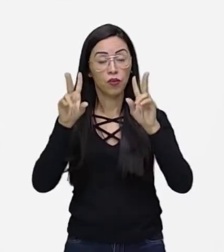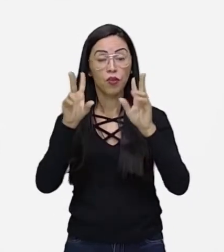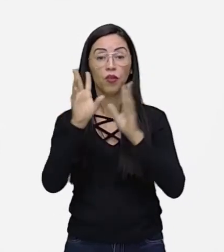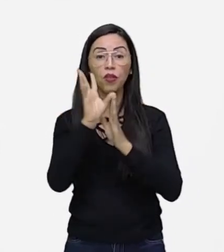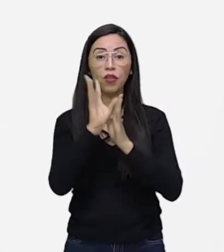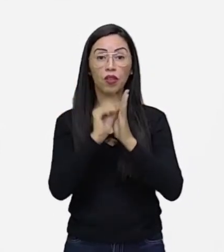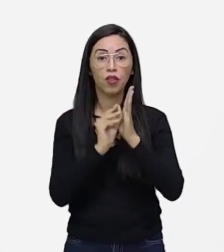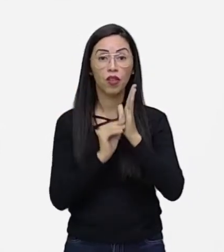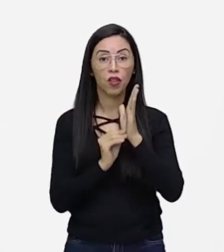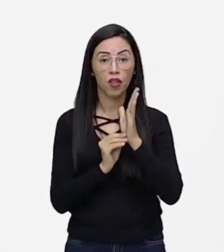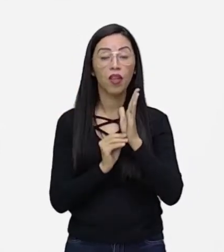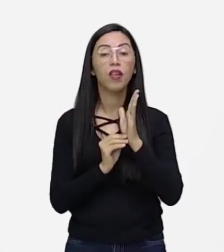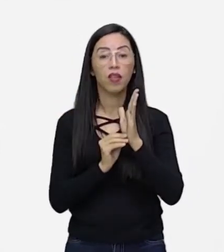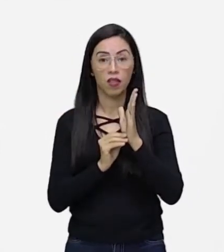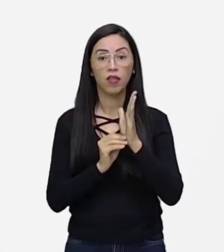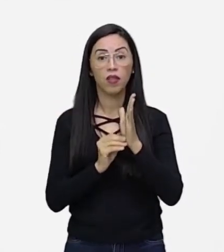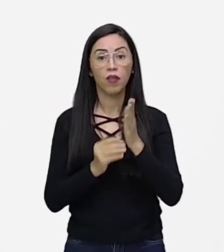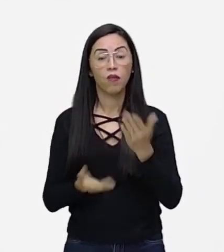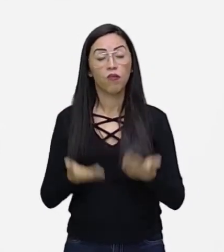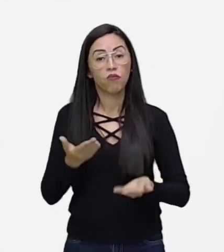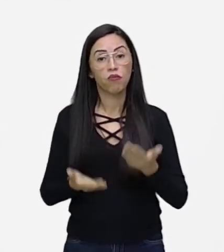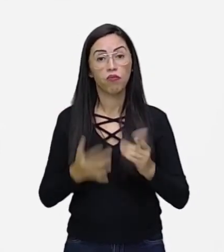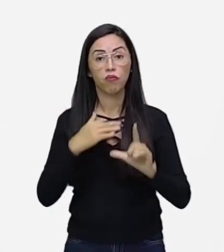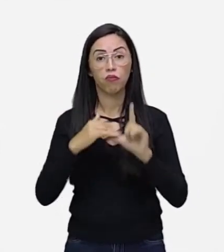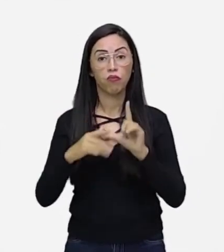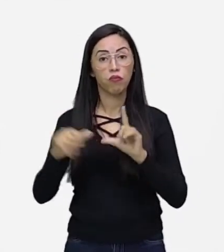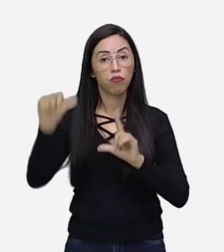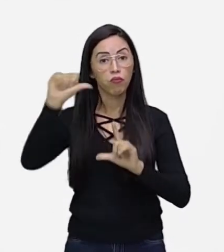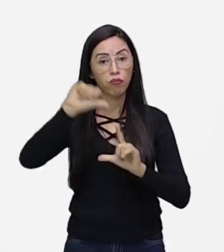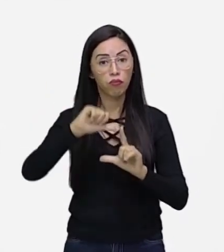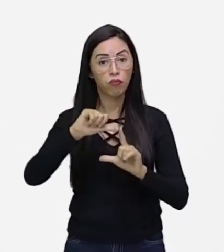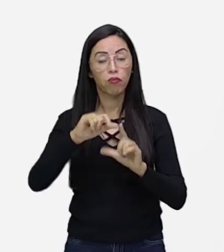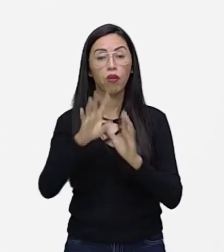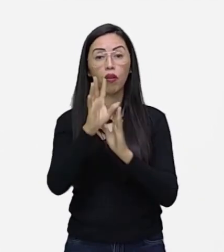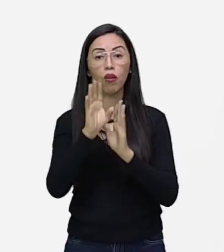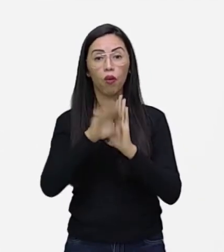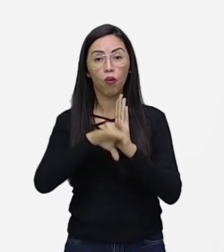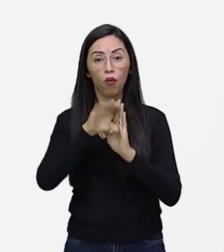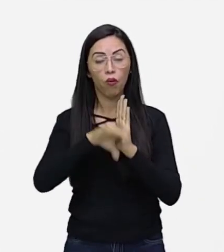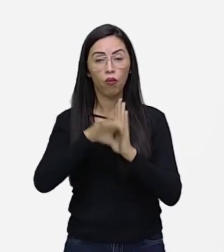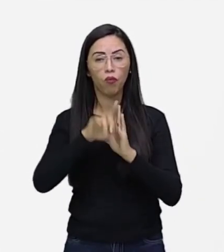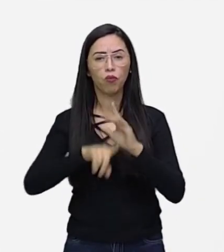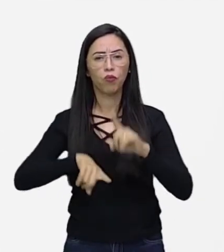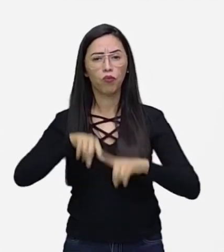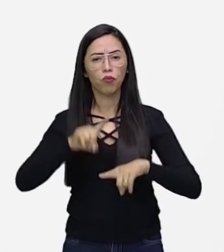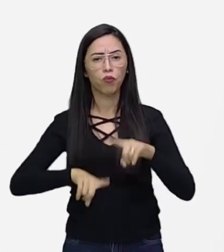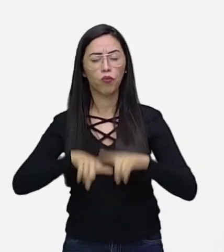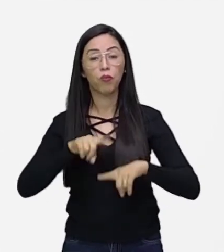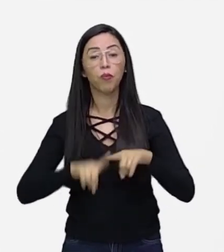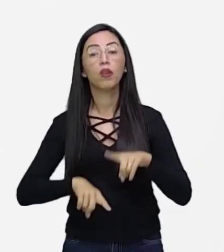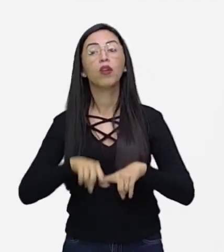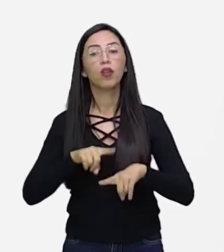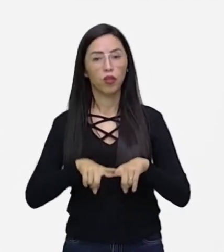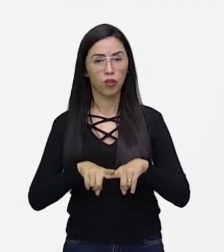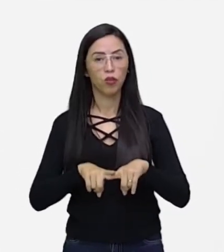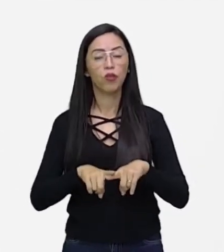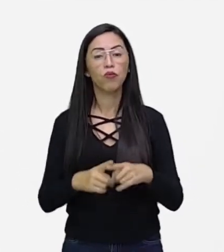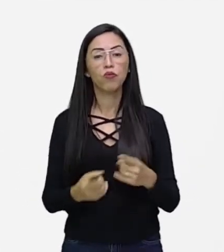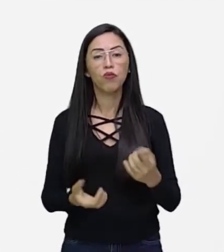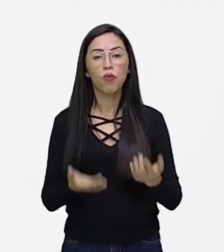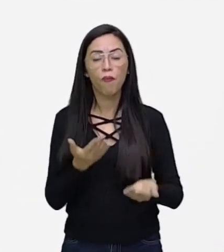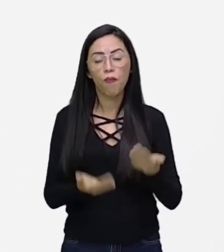aula 3, eixo, grandezas e medidas, conteúdo, instrumentos de medidas de massa